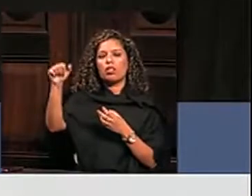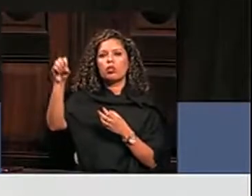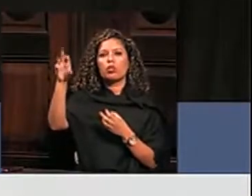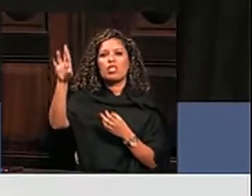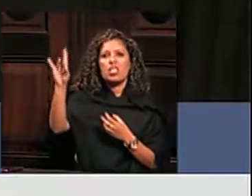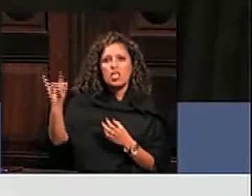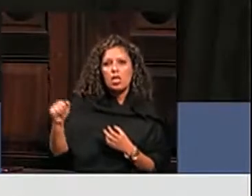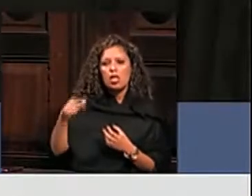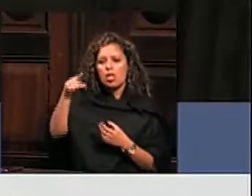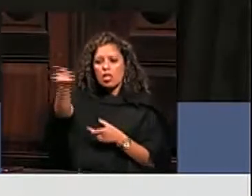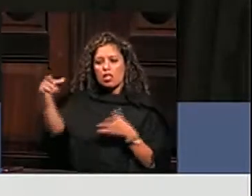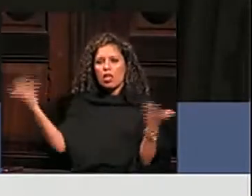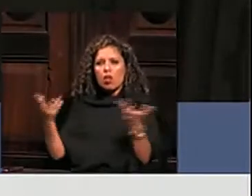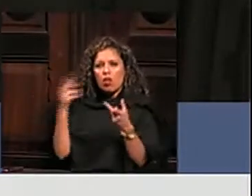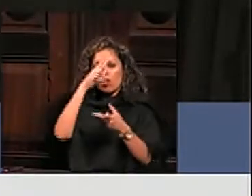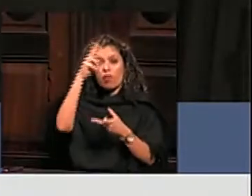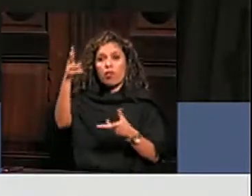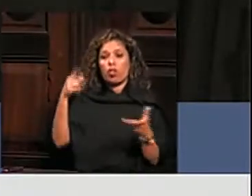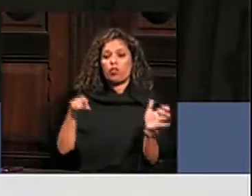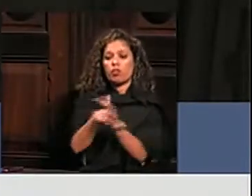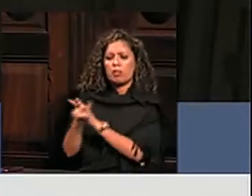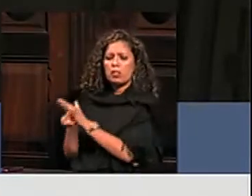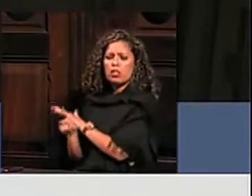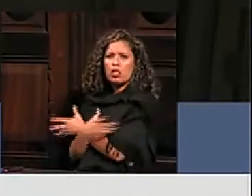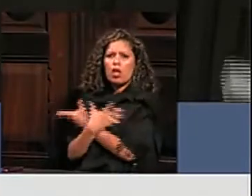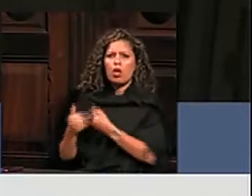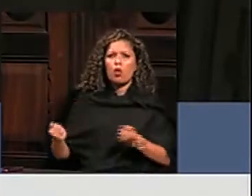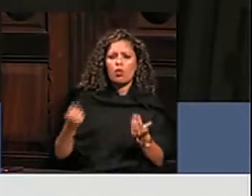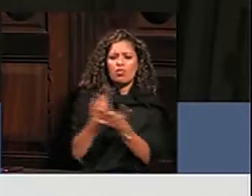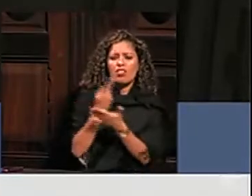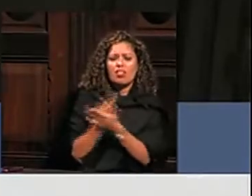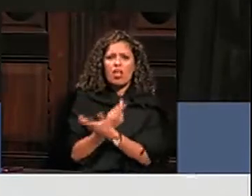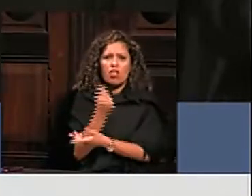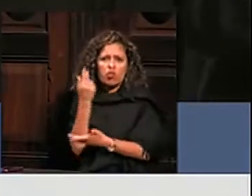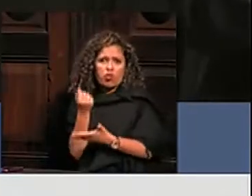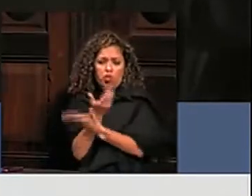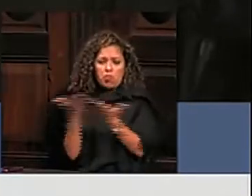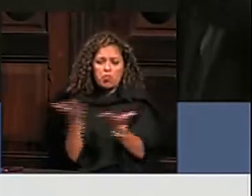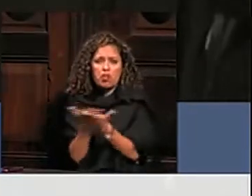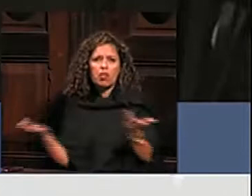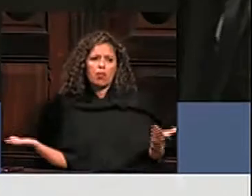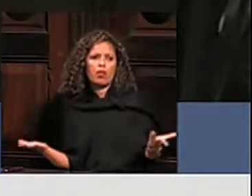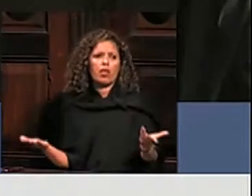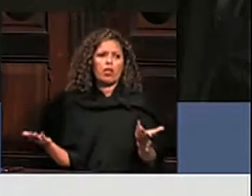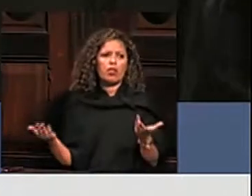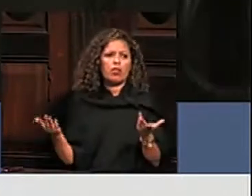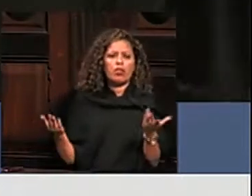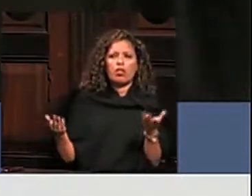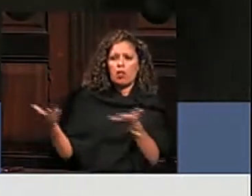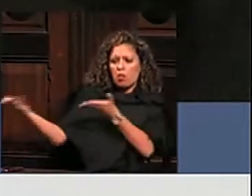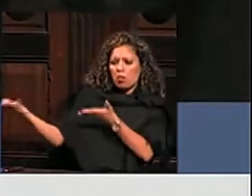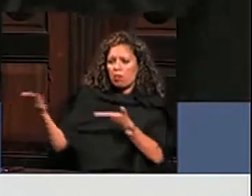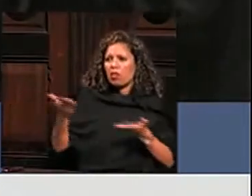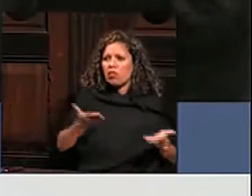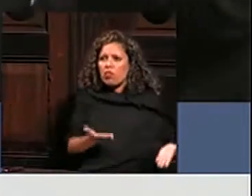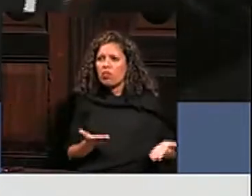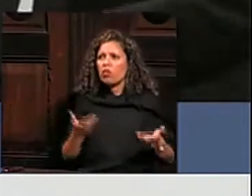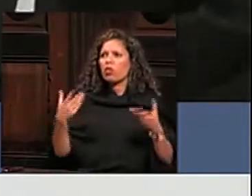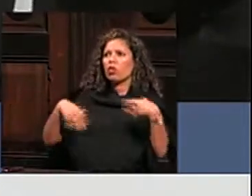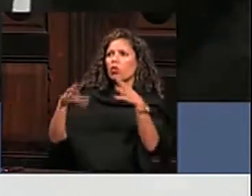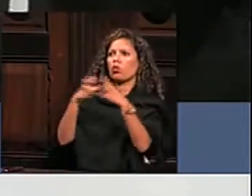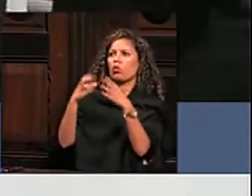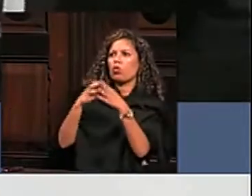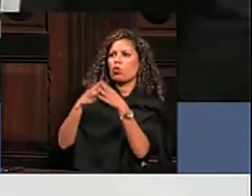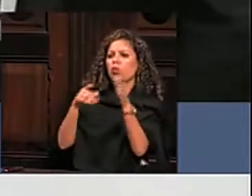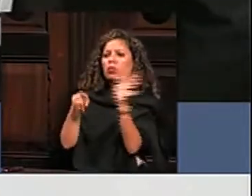menos casos de corrupção, de maus gastos de dinheiro público no Estado do Rio de Janeiro. Então, bem-vinda à Controladoria do Estado do